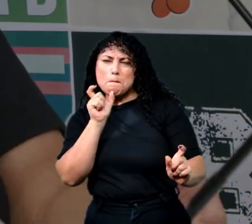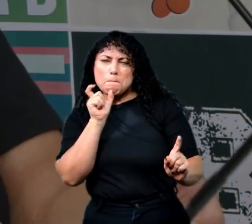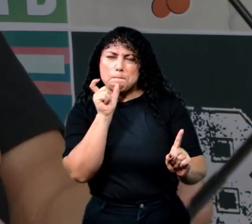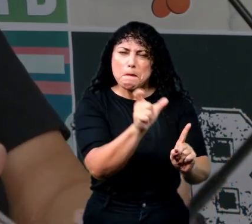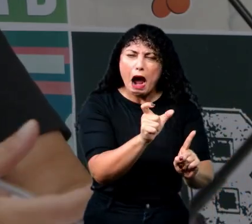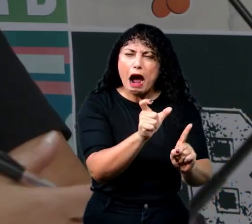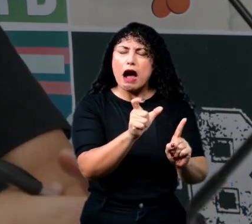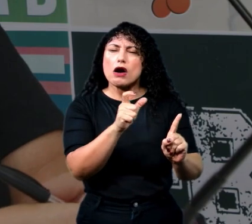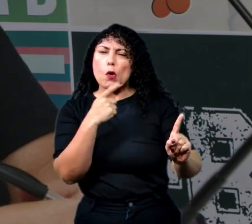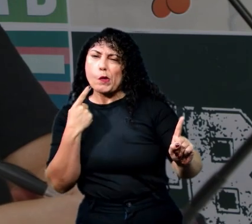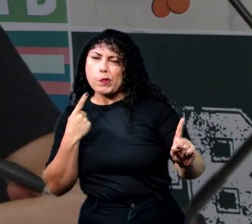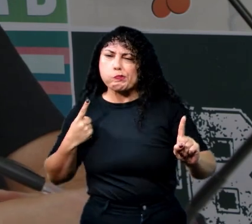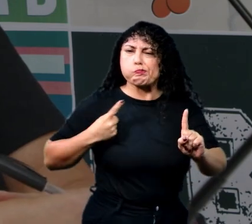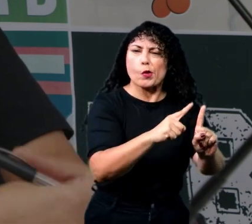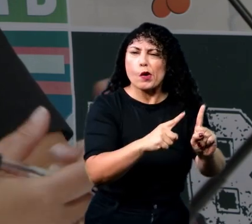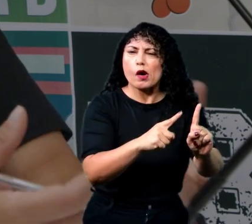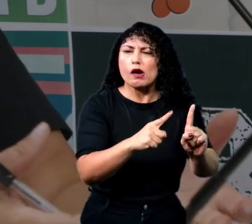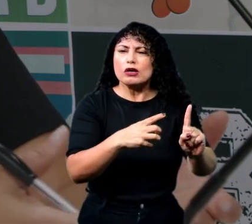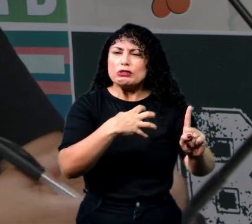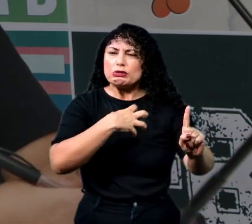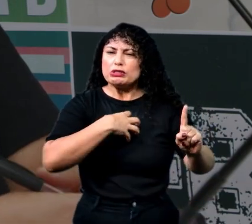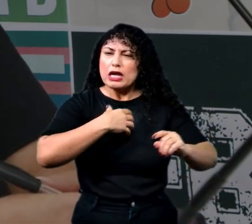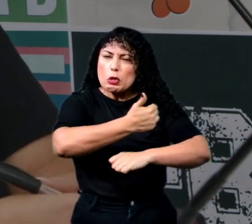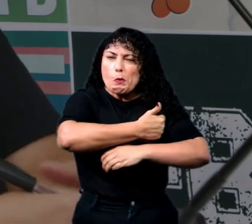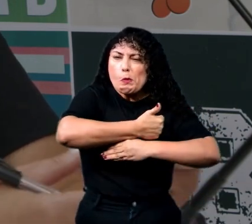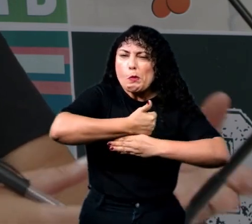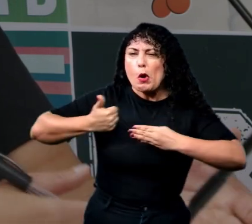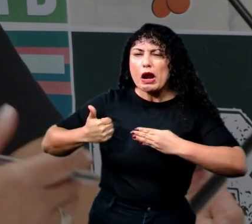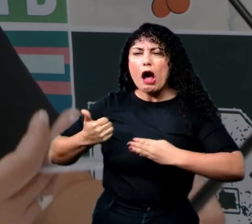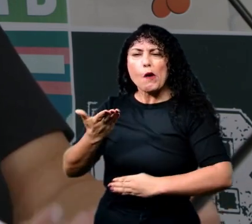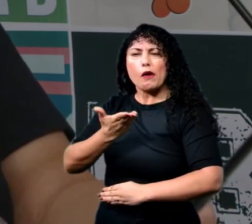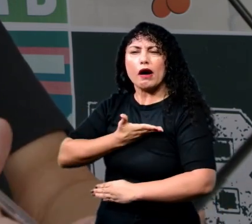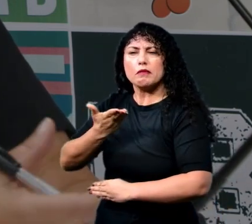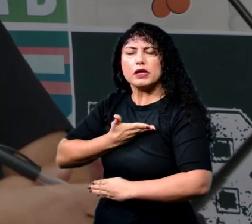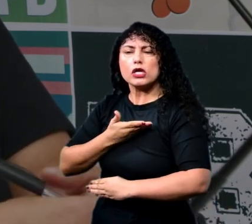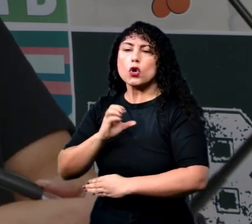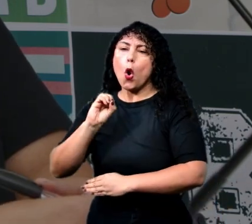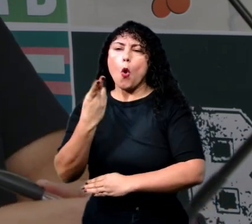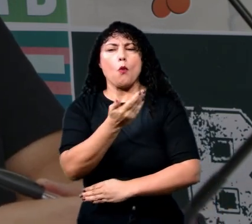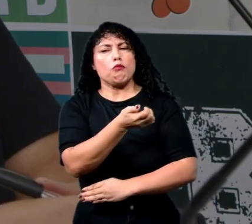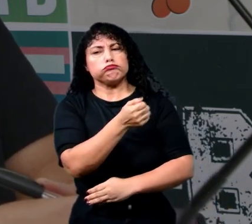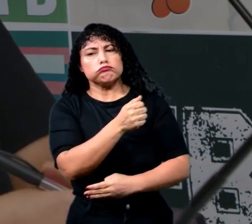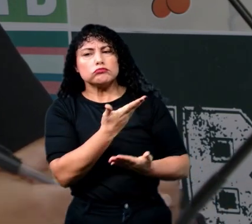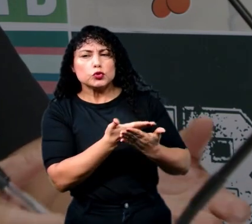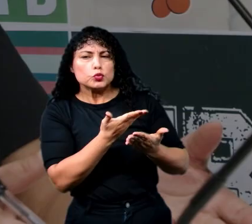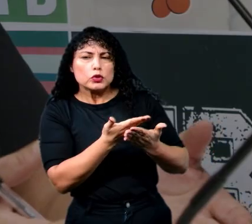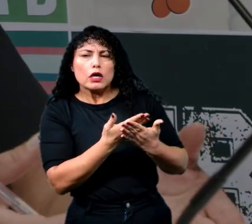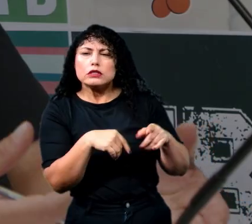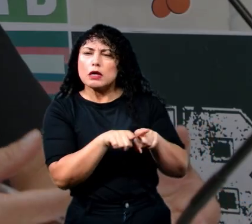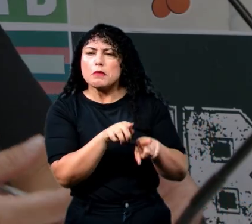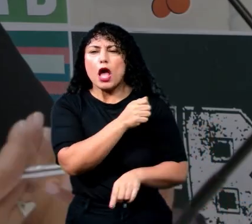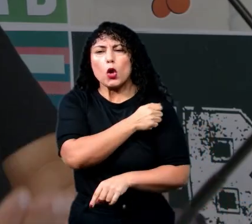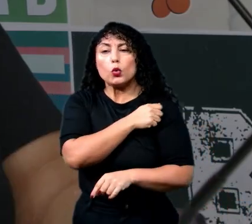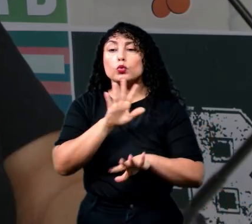ou ferindo de forma moral, né, algum colega ou algum estudante. E isso,